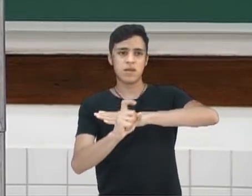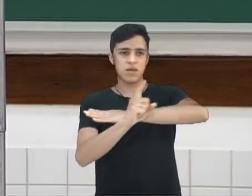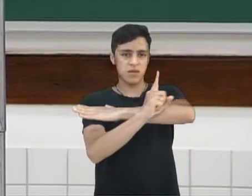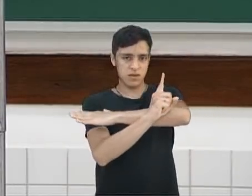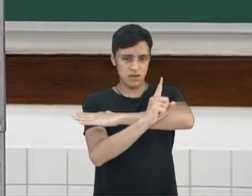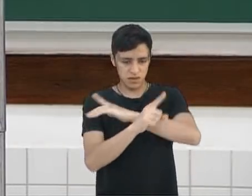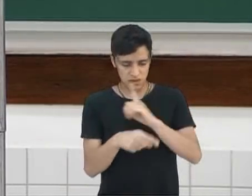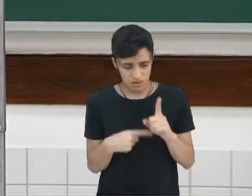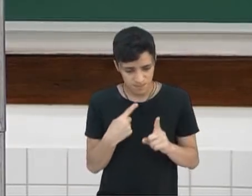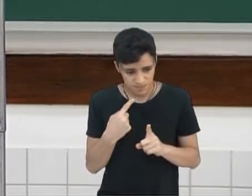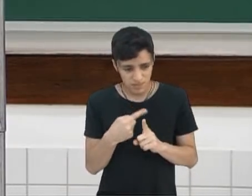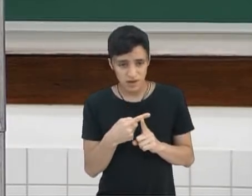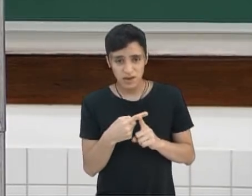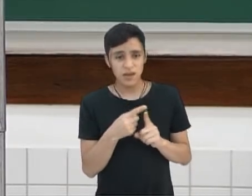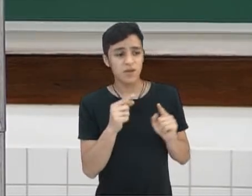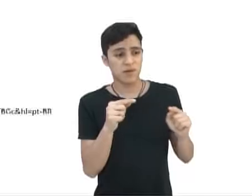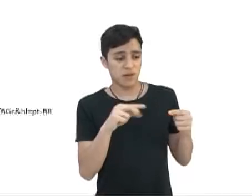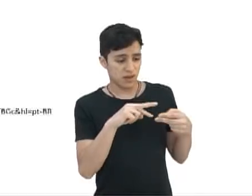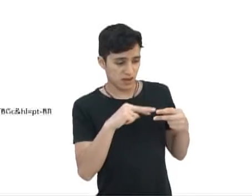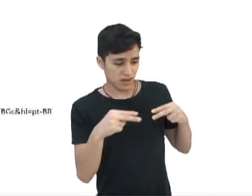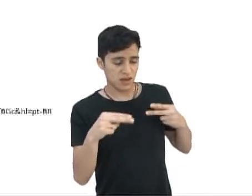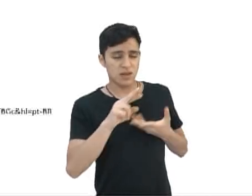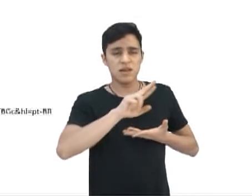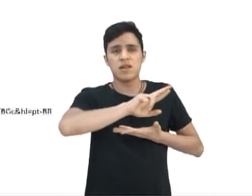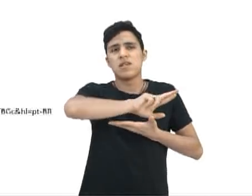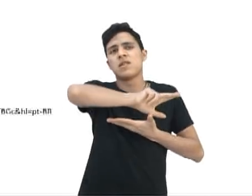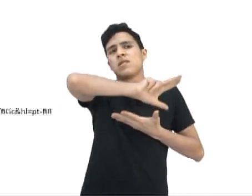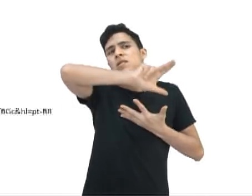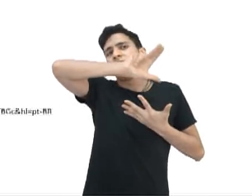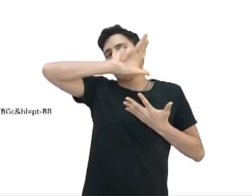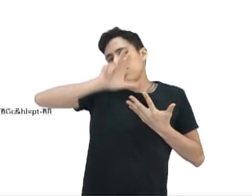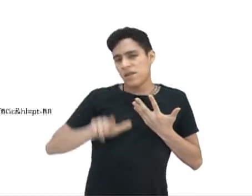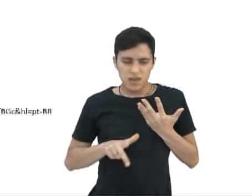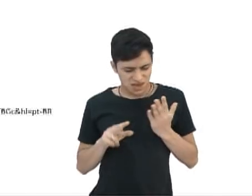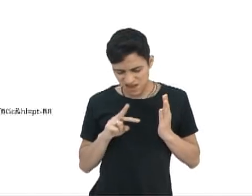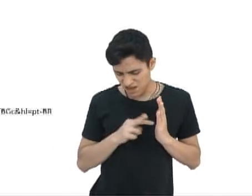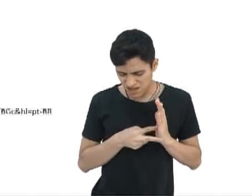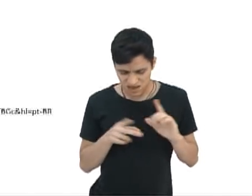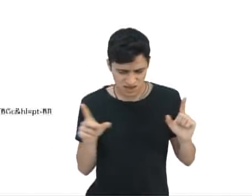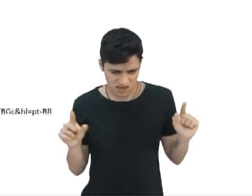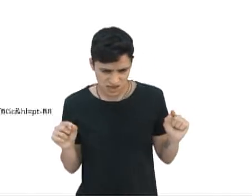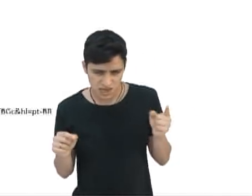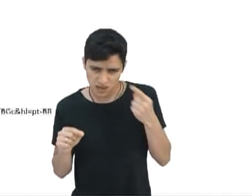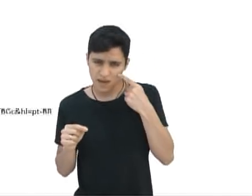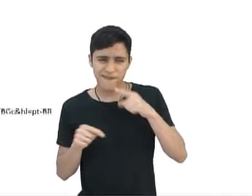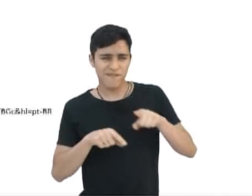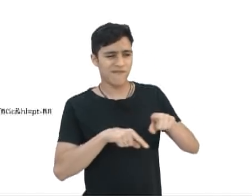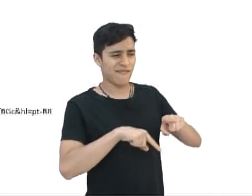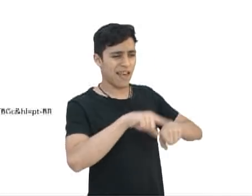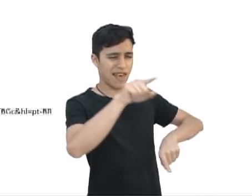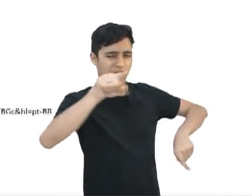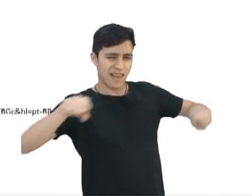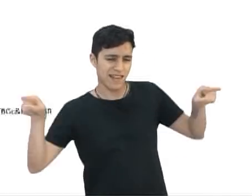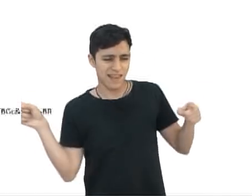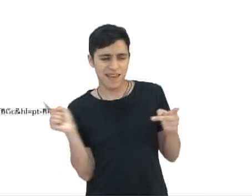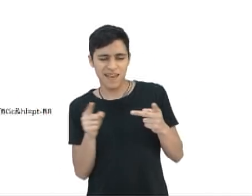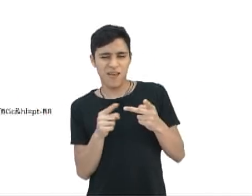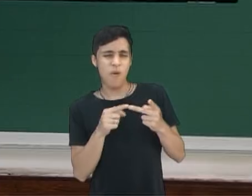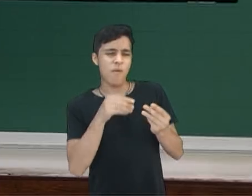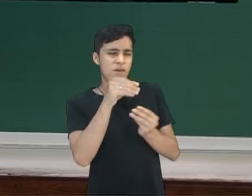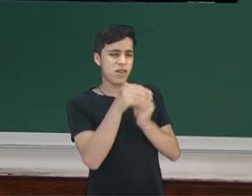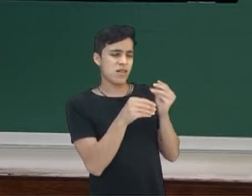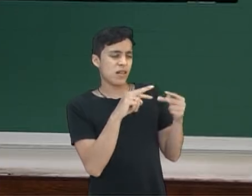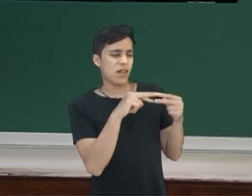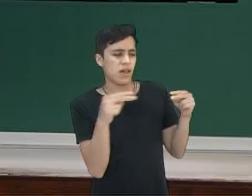gera variabilidade genética. O que isso quer dizer? Essa variabilidade, essa mistura